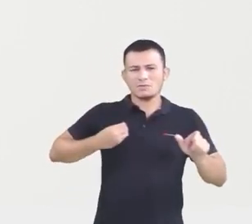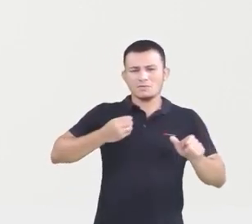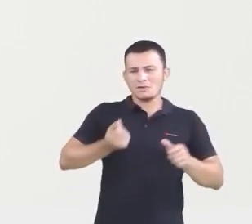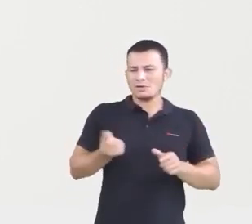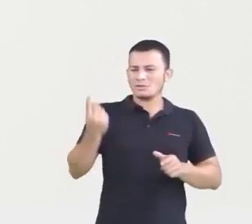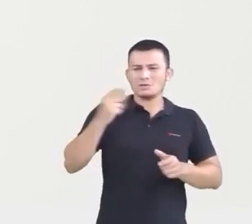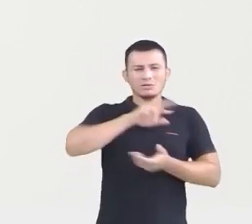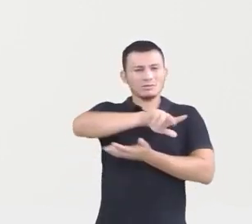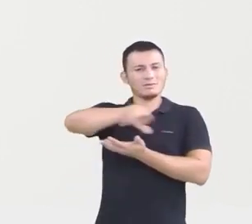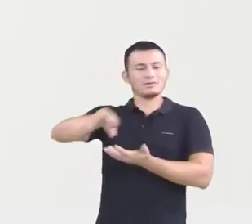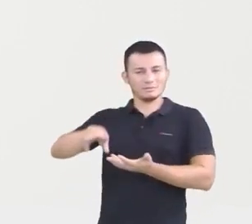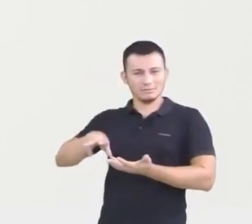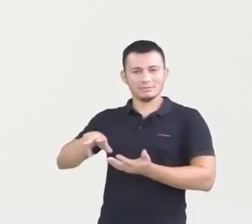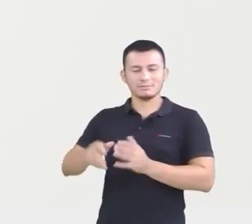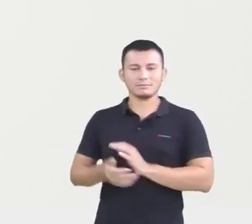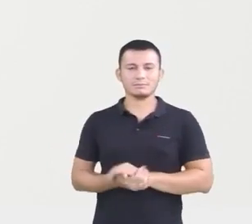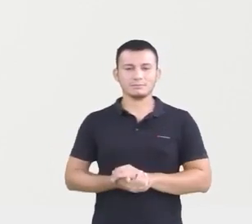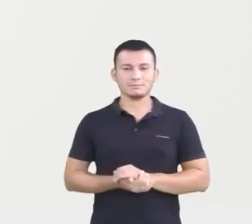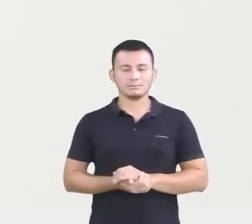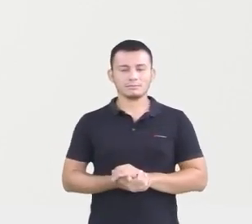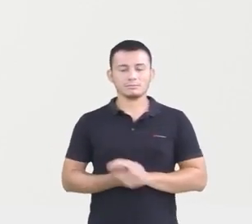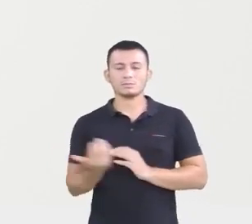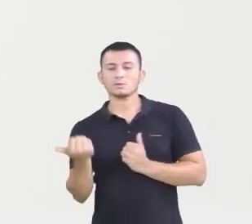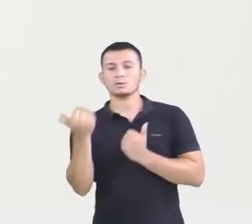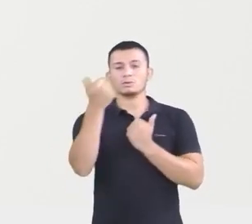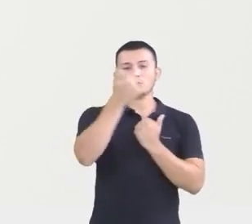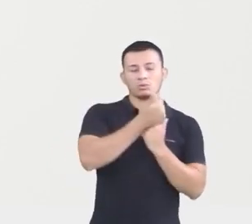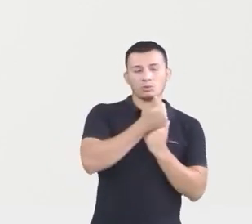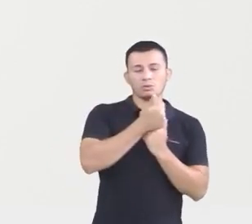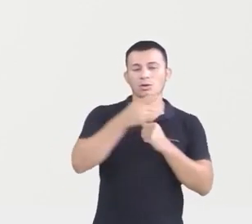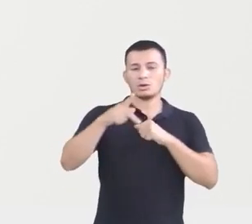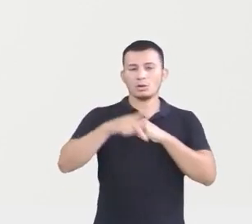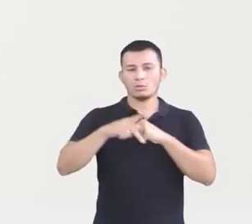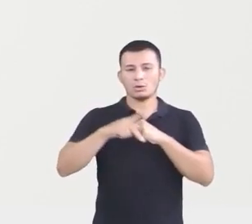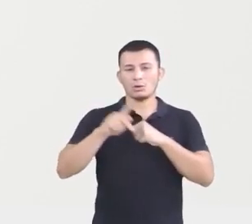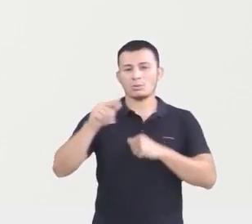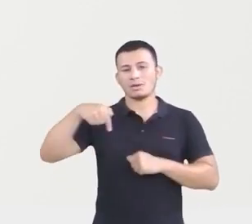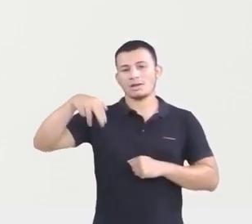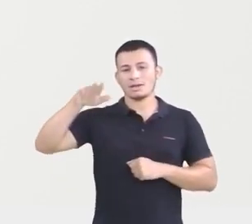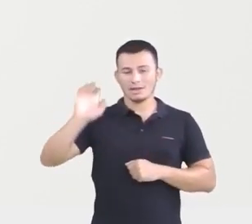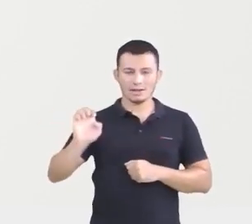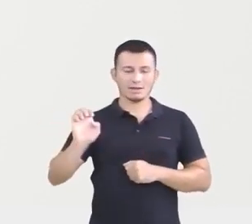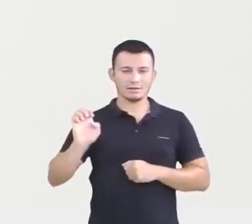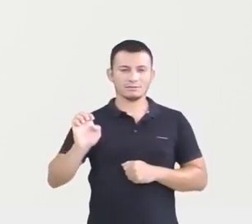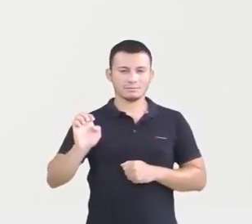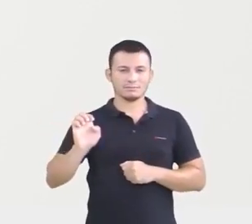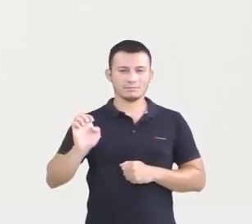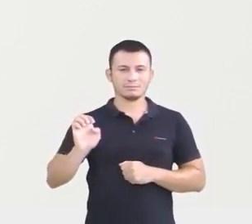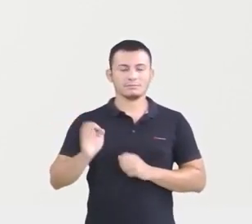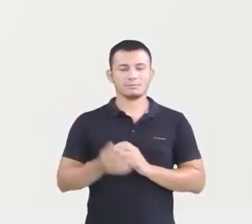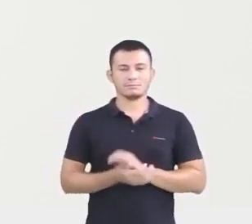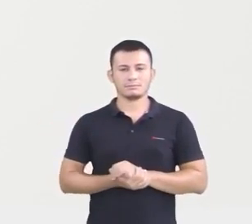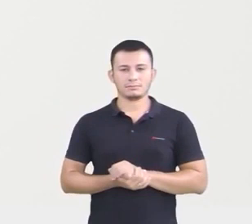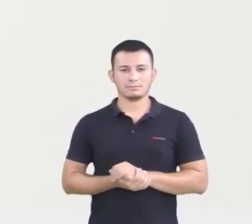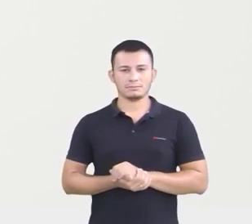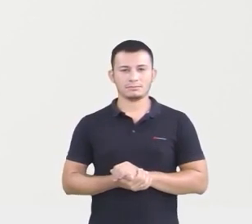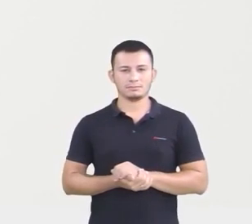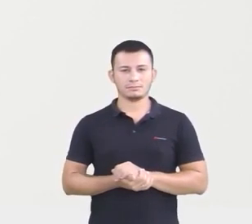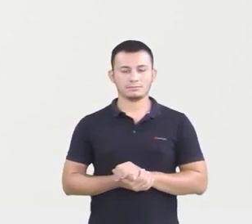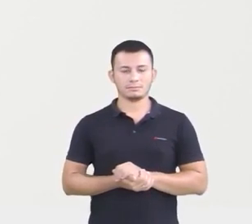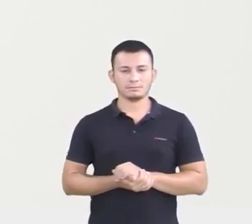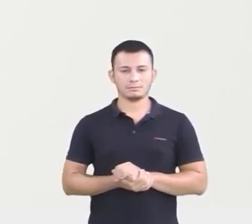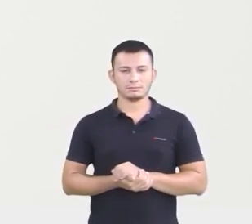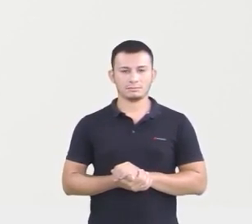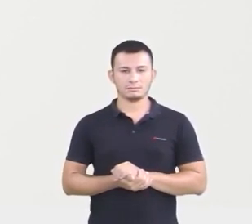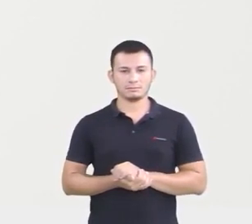estranhos, que foi substituído também pelo pronome que está bem